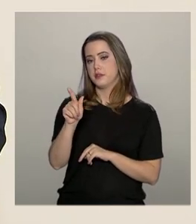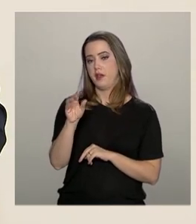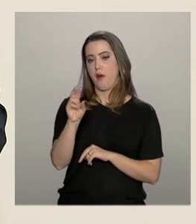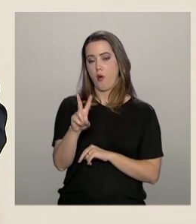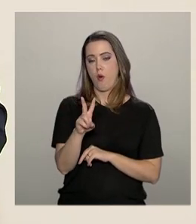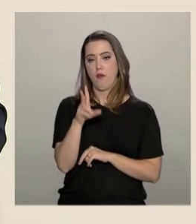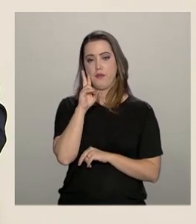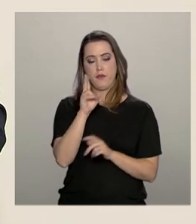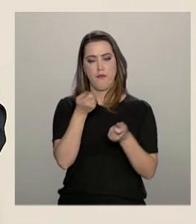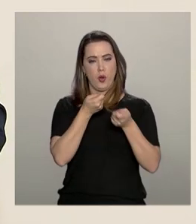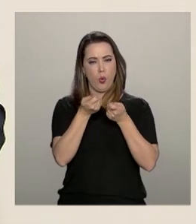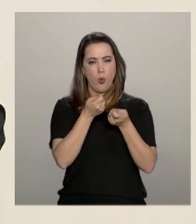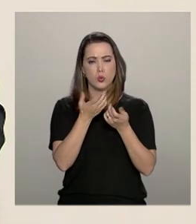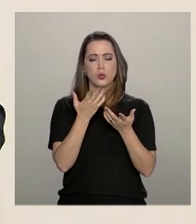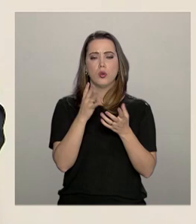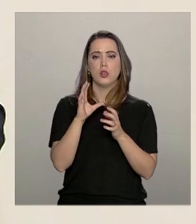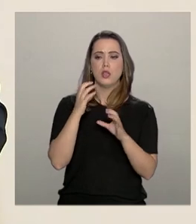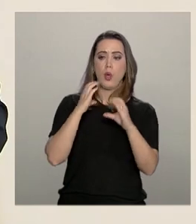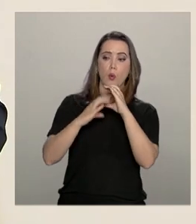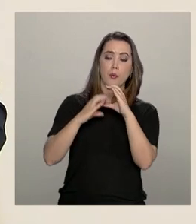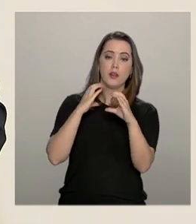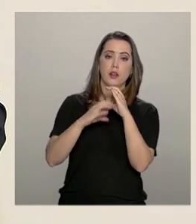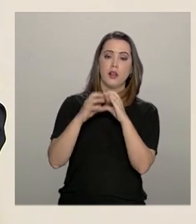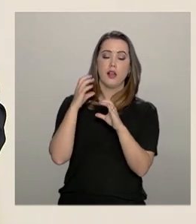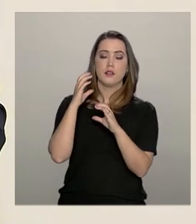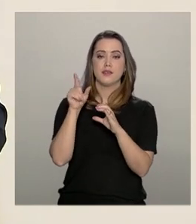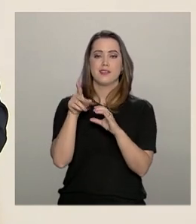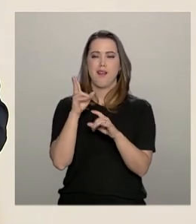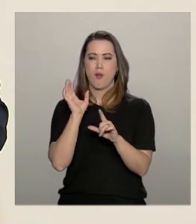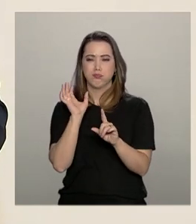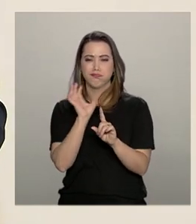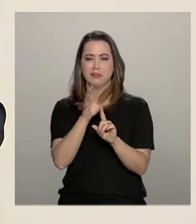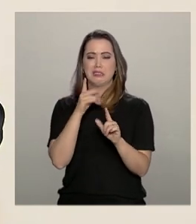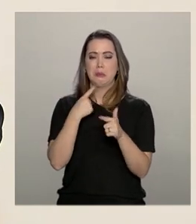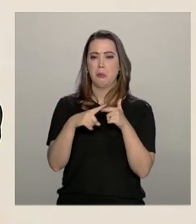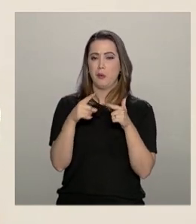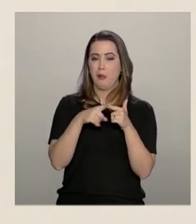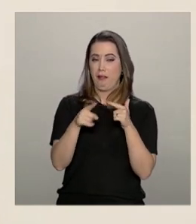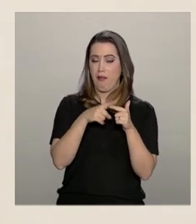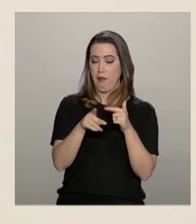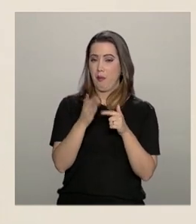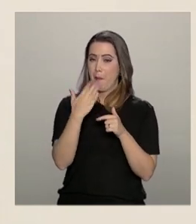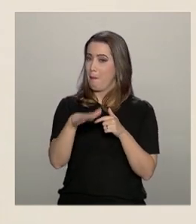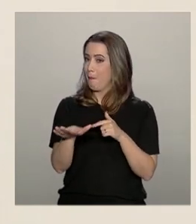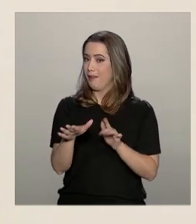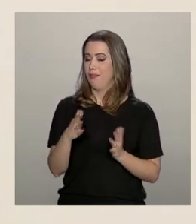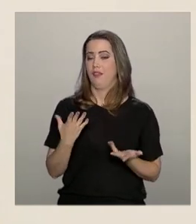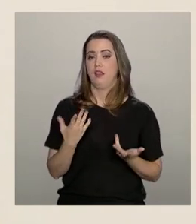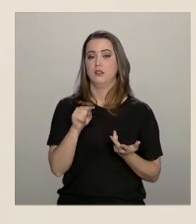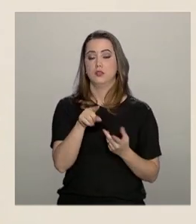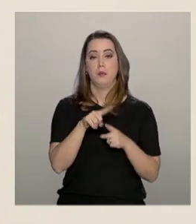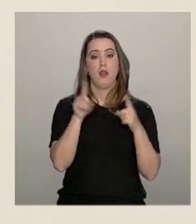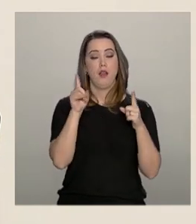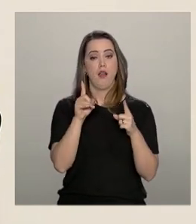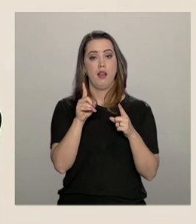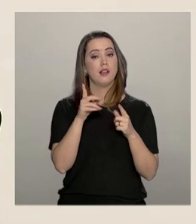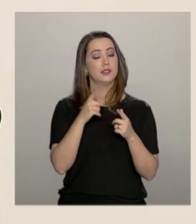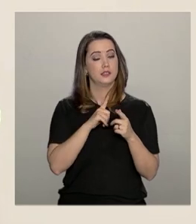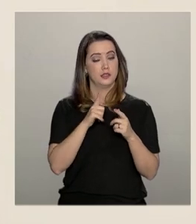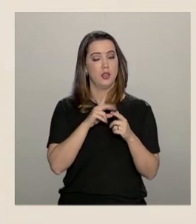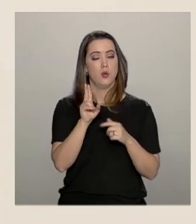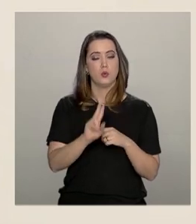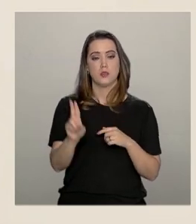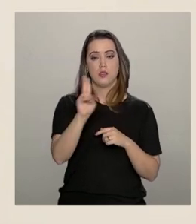Monitoramento das redes de telecomunicações que foram afetadas parcialmente e estão funcionando